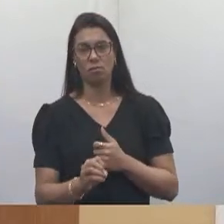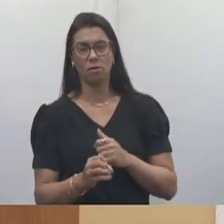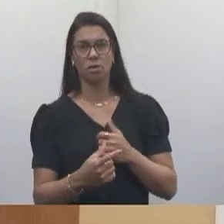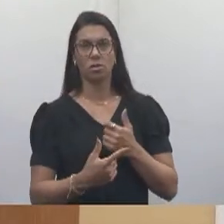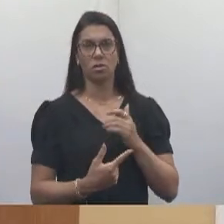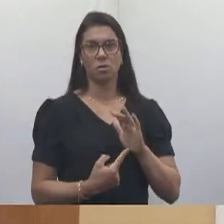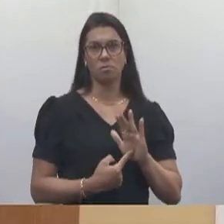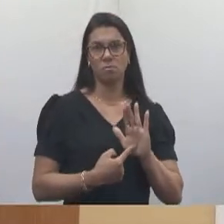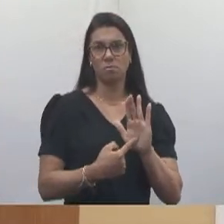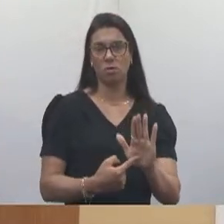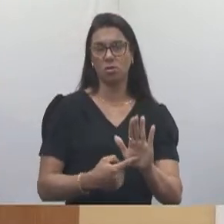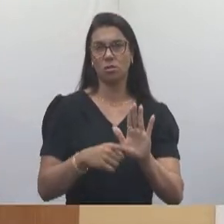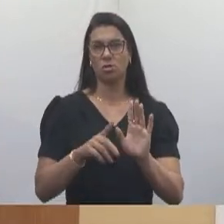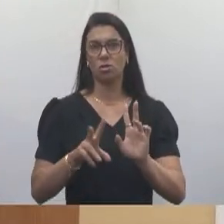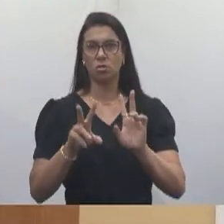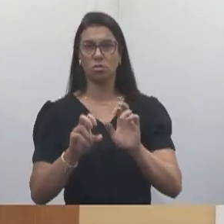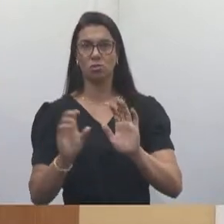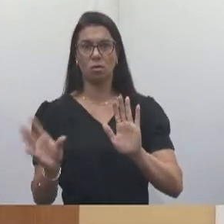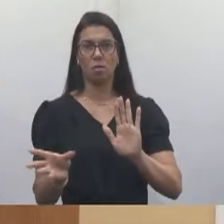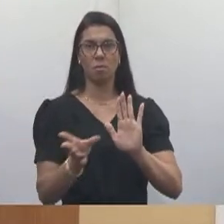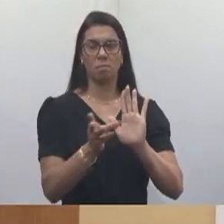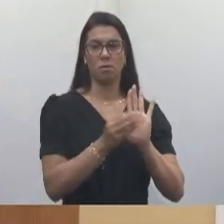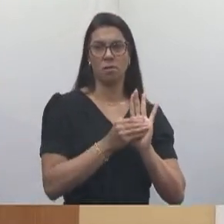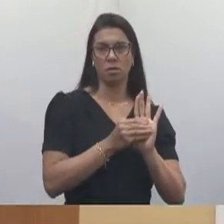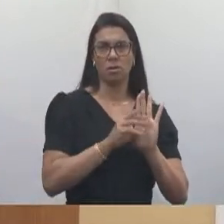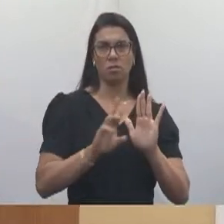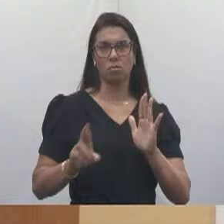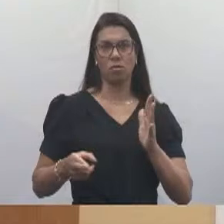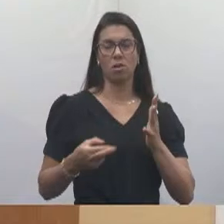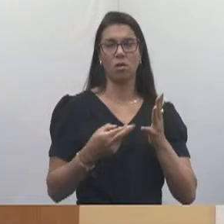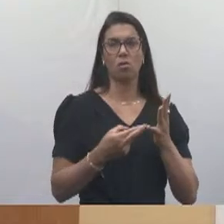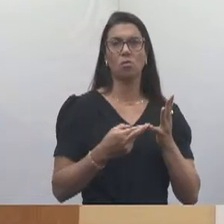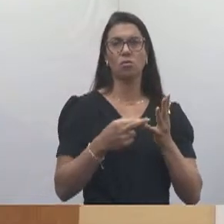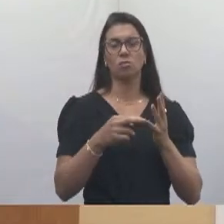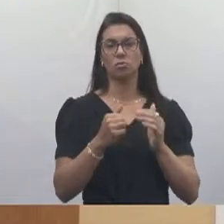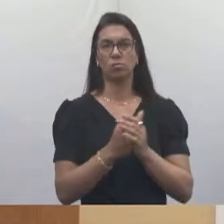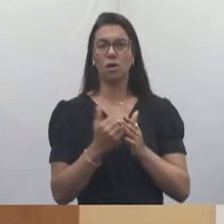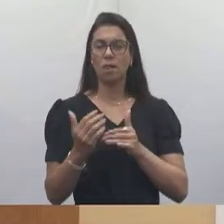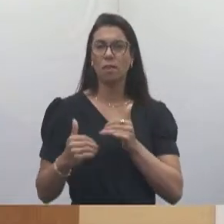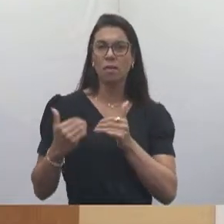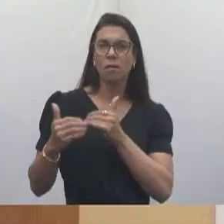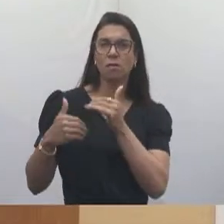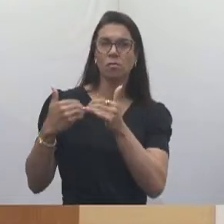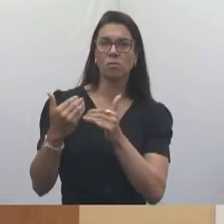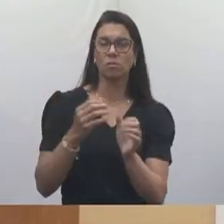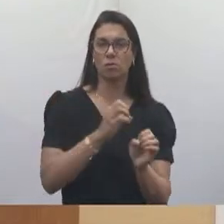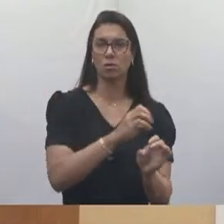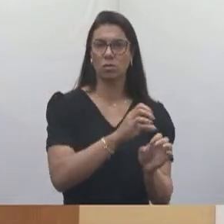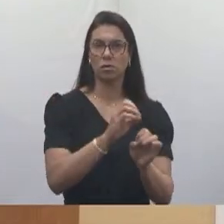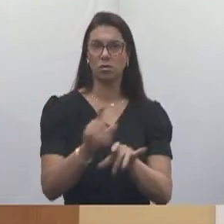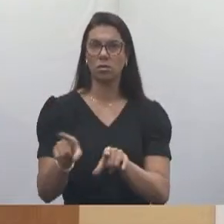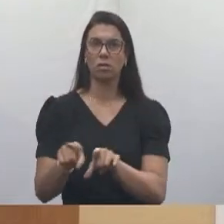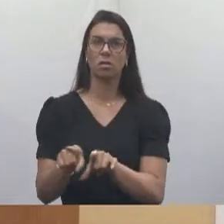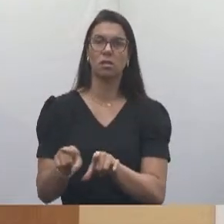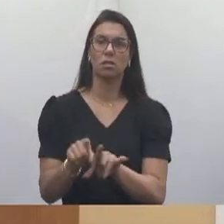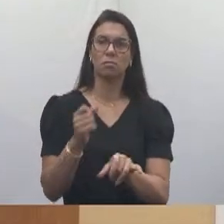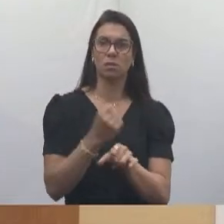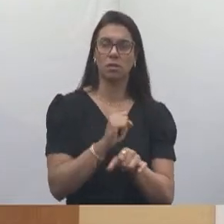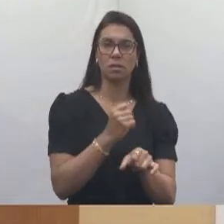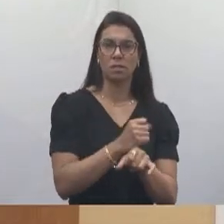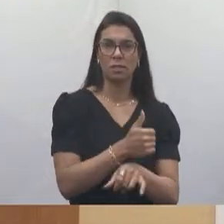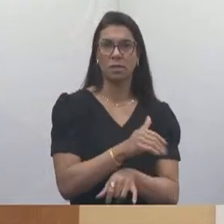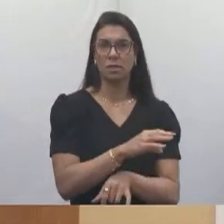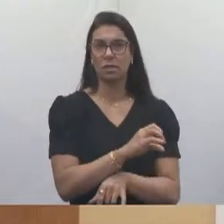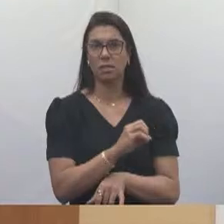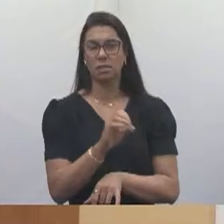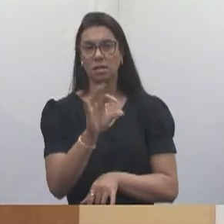Sobre a aplicação de recursos na manutenção e desenvolvimento do ensino, houve utilização integral, 100% do